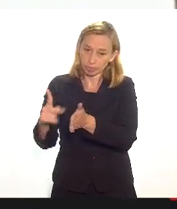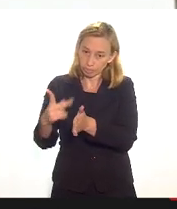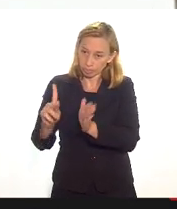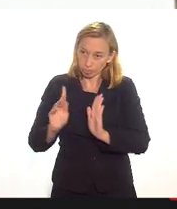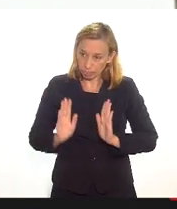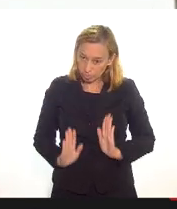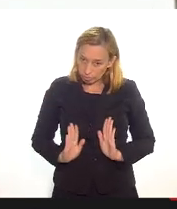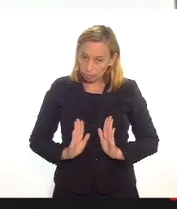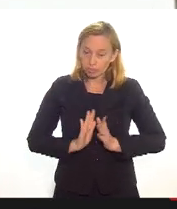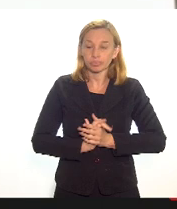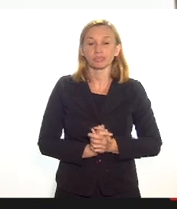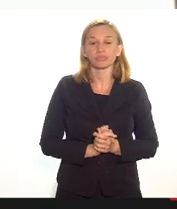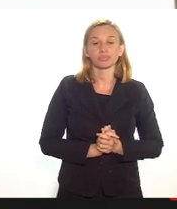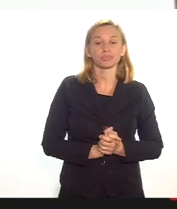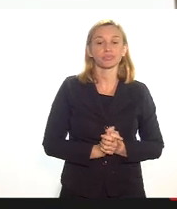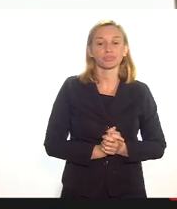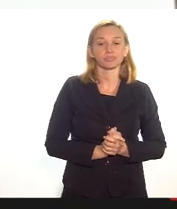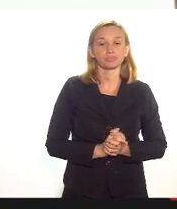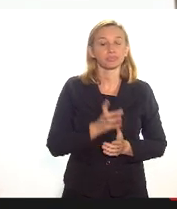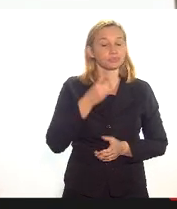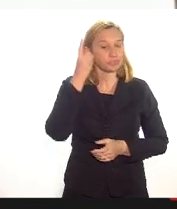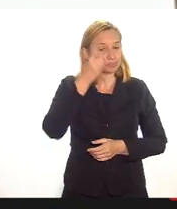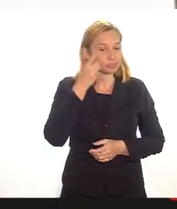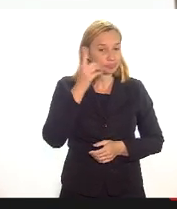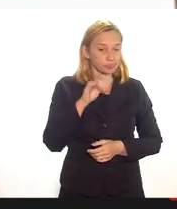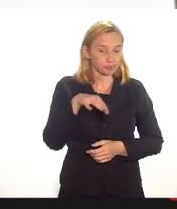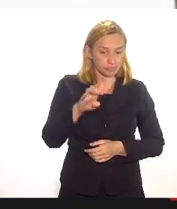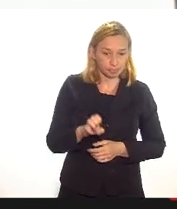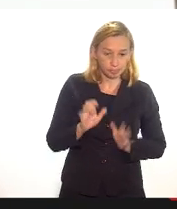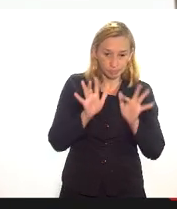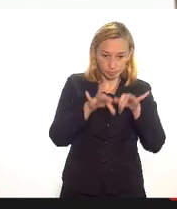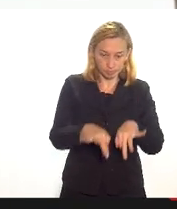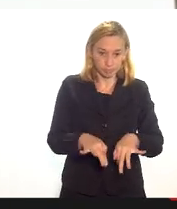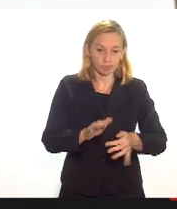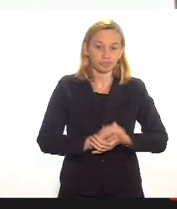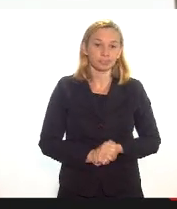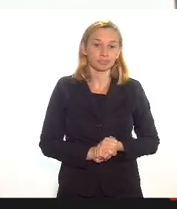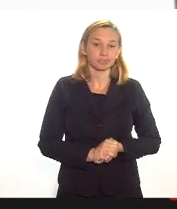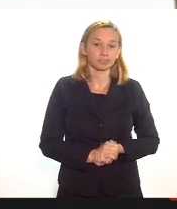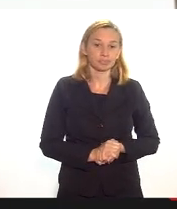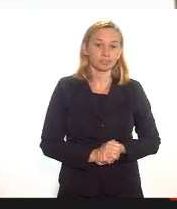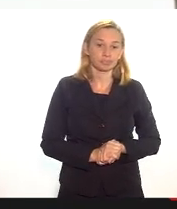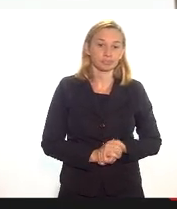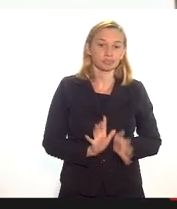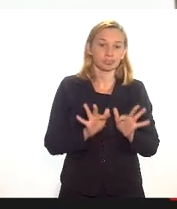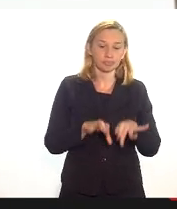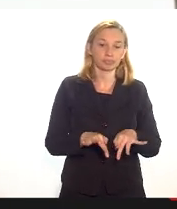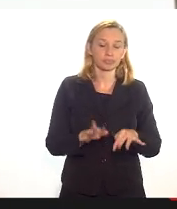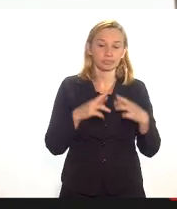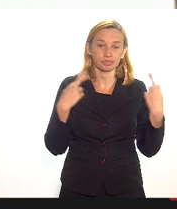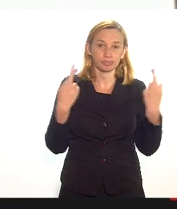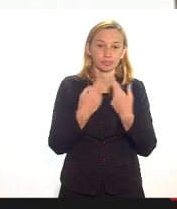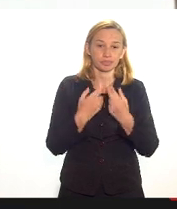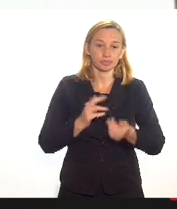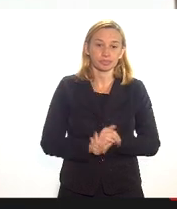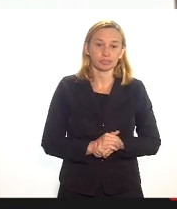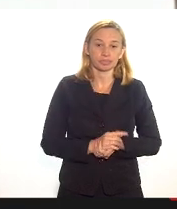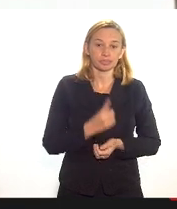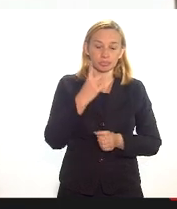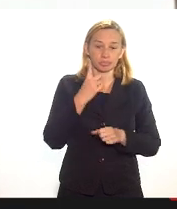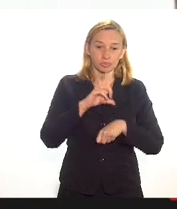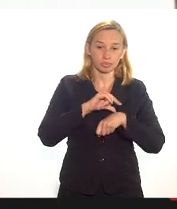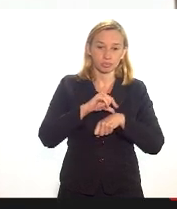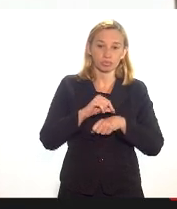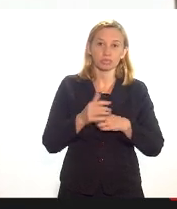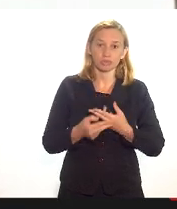para esclarecer essa questão. Deputado Alexandre, para o senhor concluir, eu vou ter que terminar a nossa reunião uma hora. Por